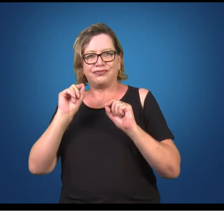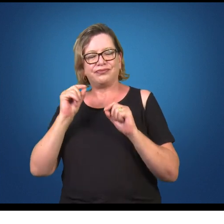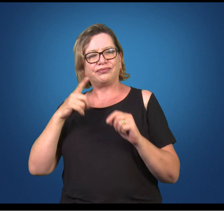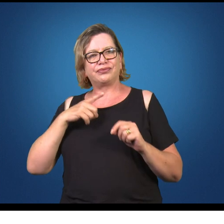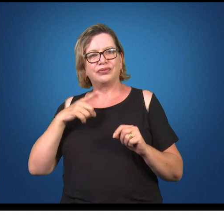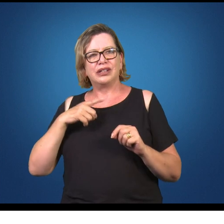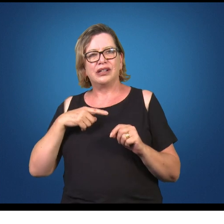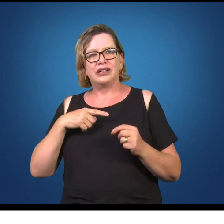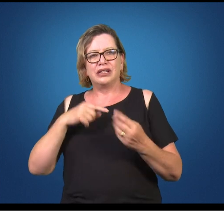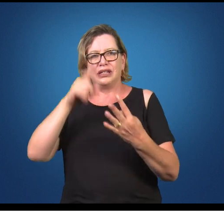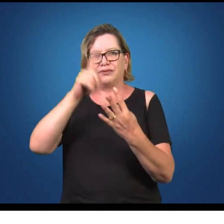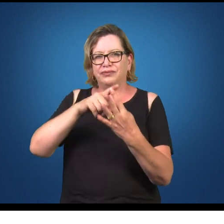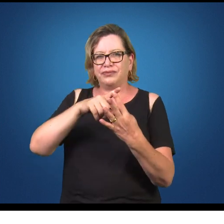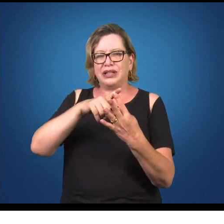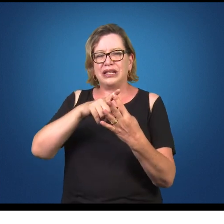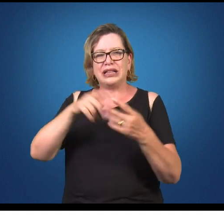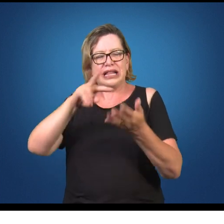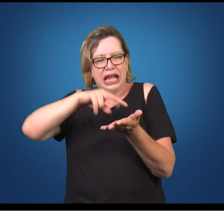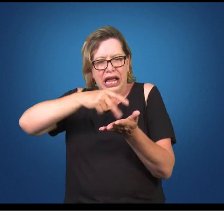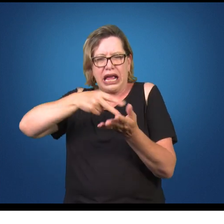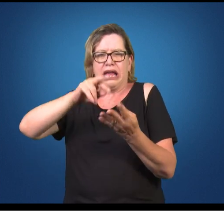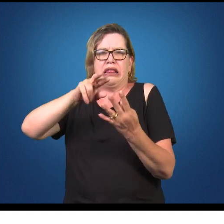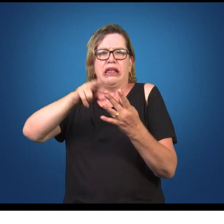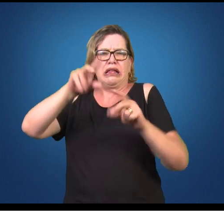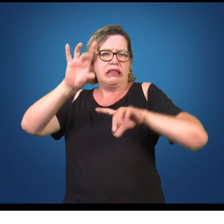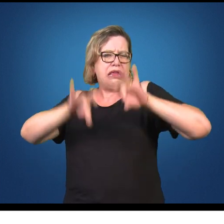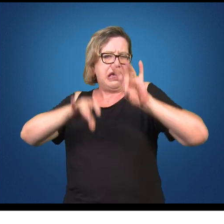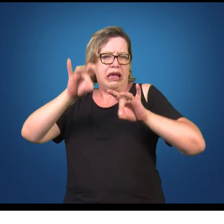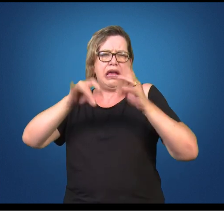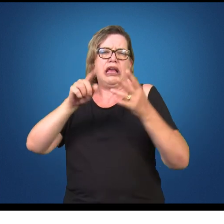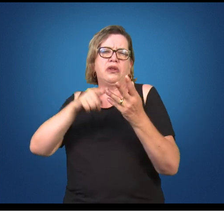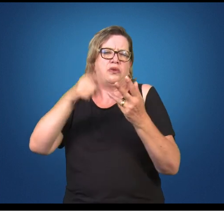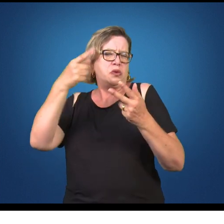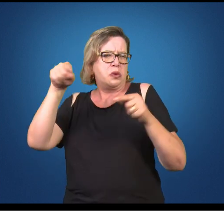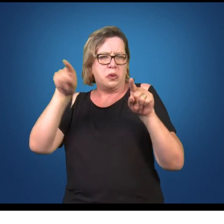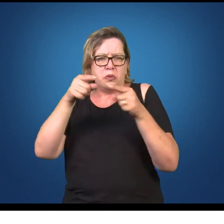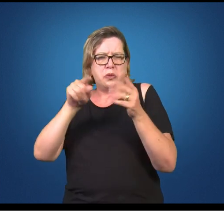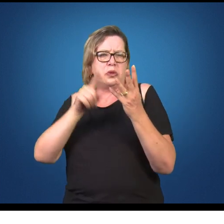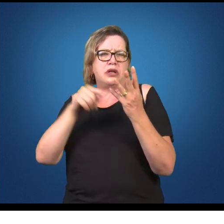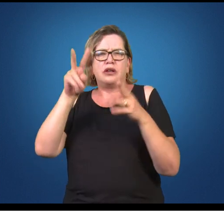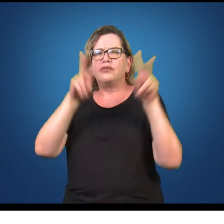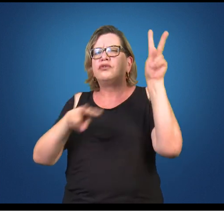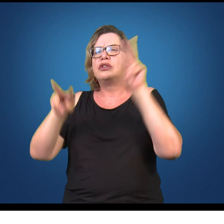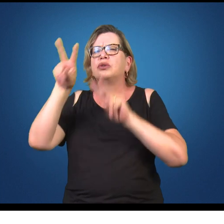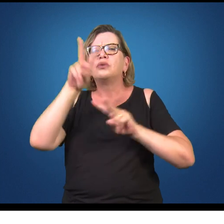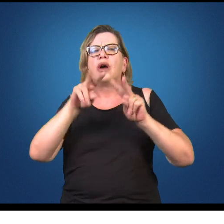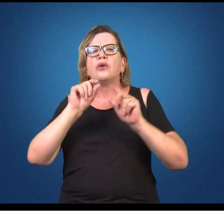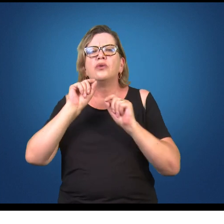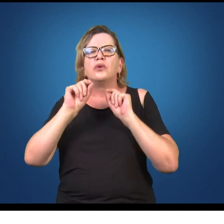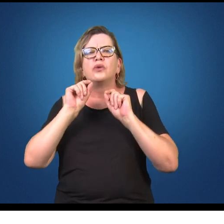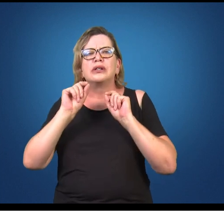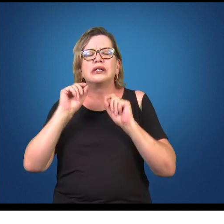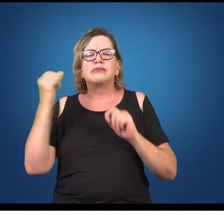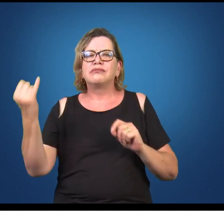cada uma, né, da sim. arte, perdão, da dança, Sim. da música, enfim. A importância de cada uma dessas no processo de